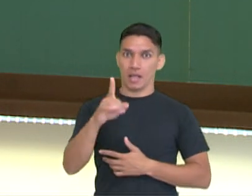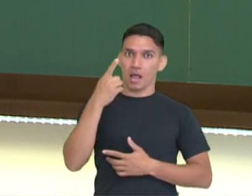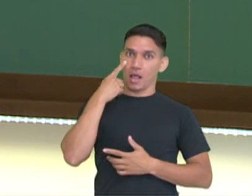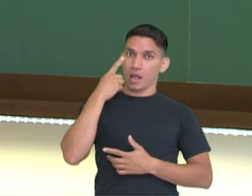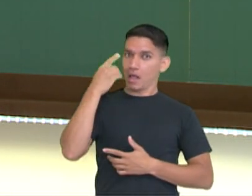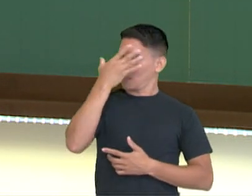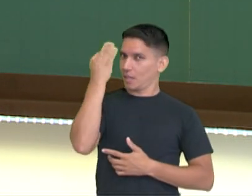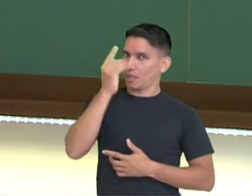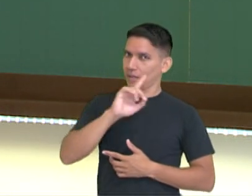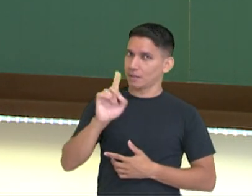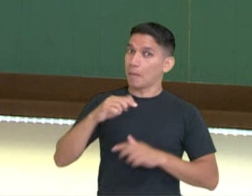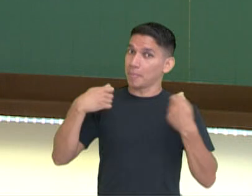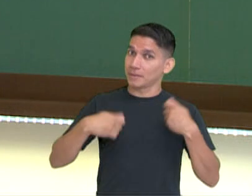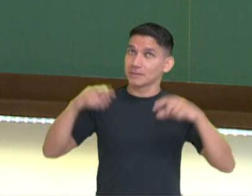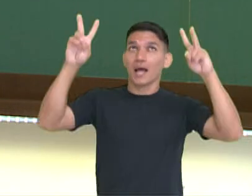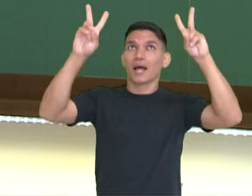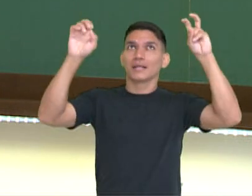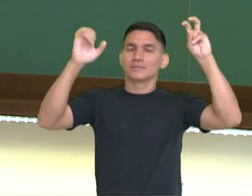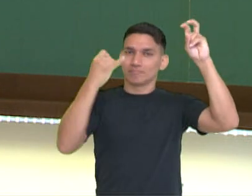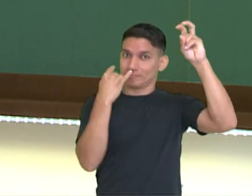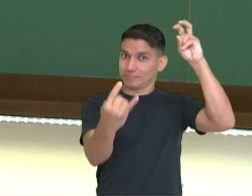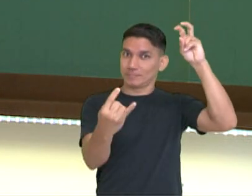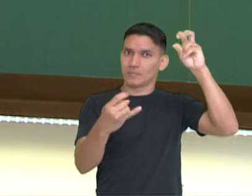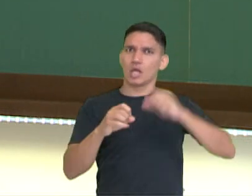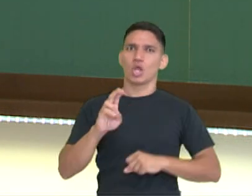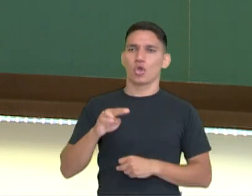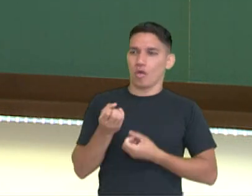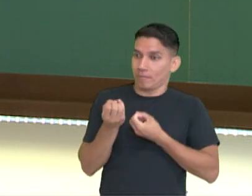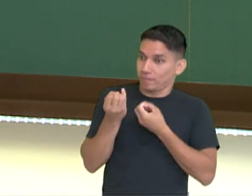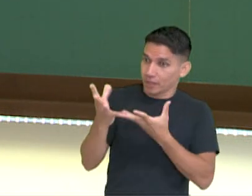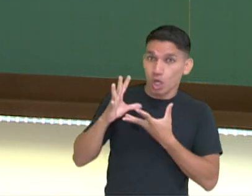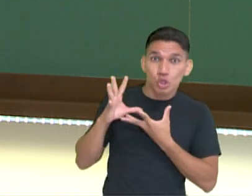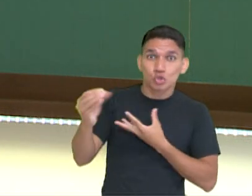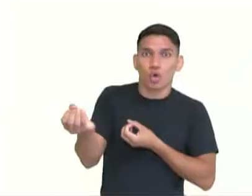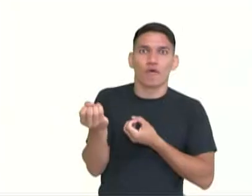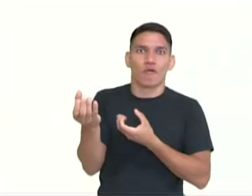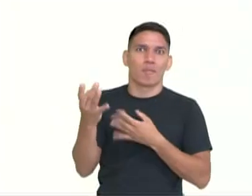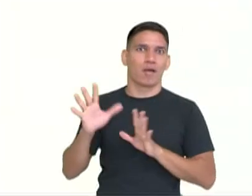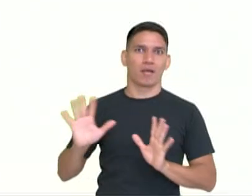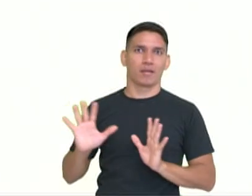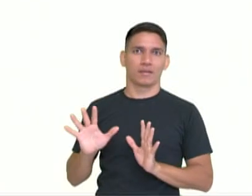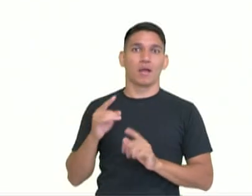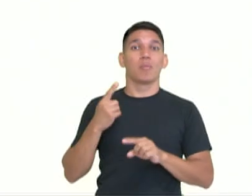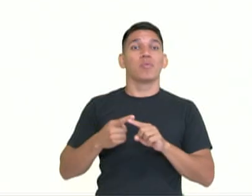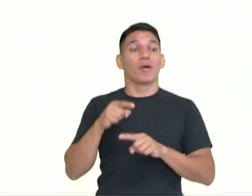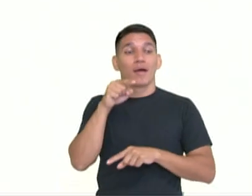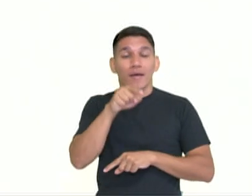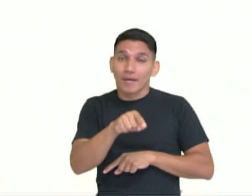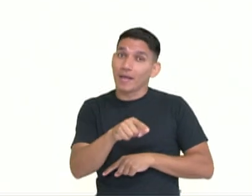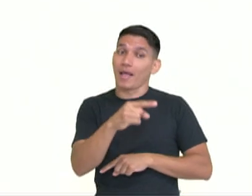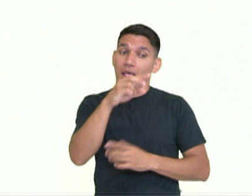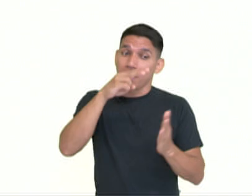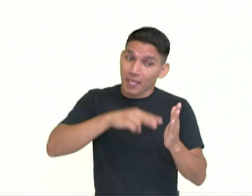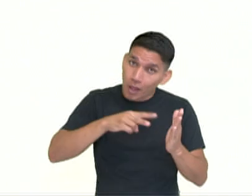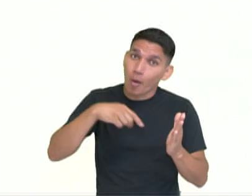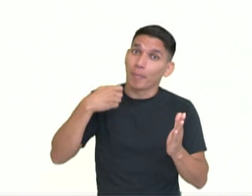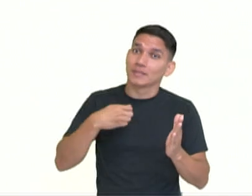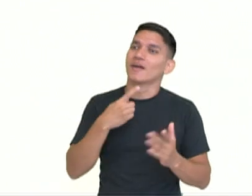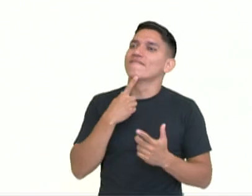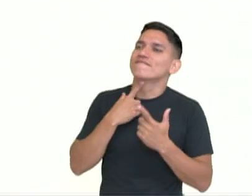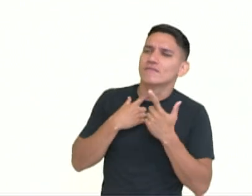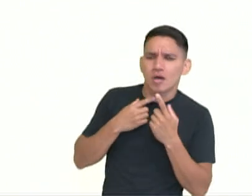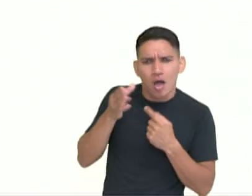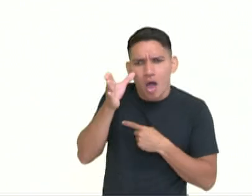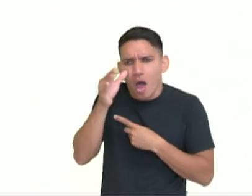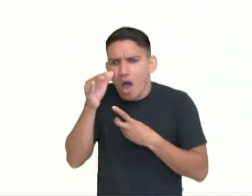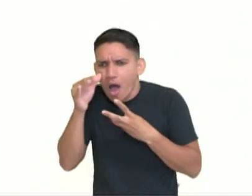título chamativo para a sua notícia. Não passe todas as informações de uma vez para que o leitor sinta vontade de ler. Então, você